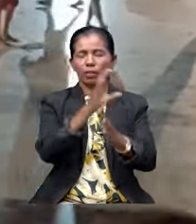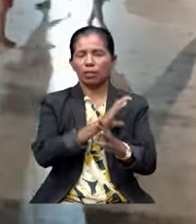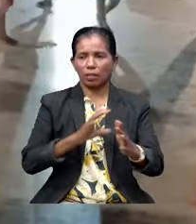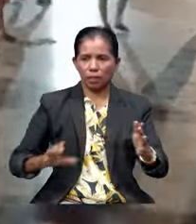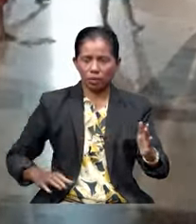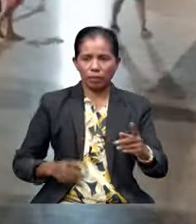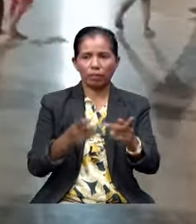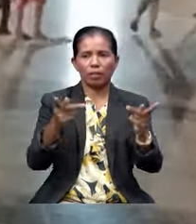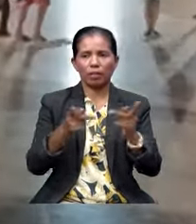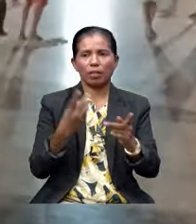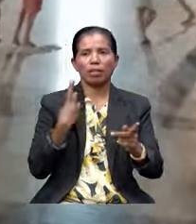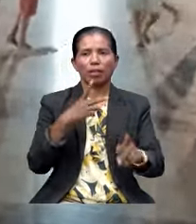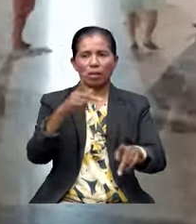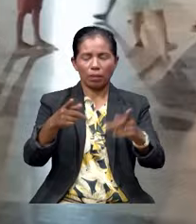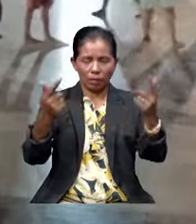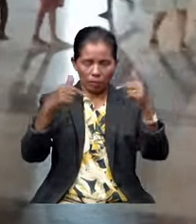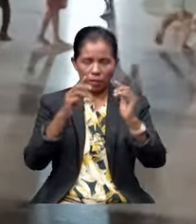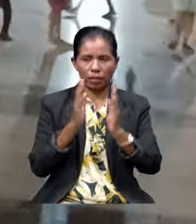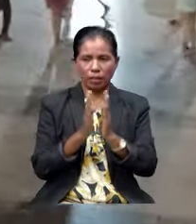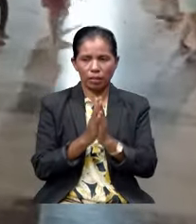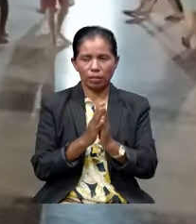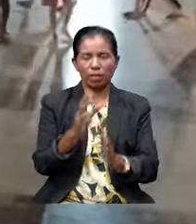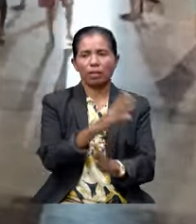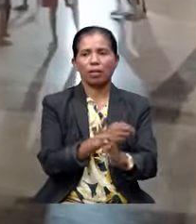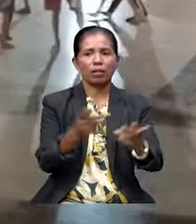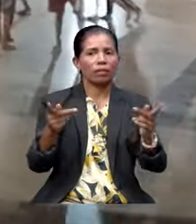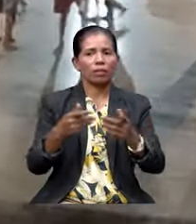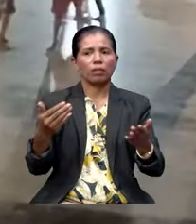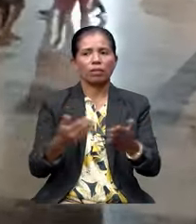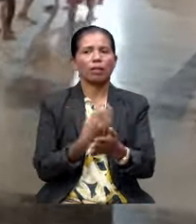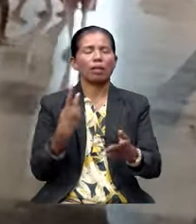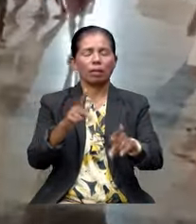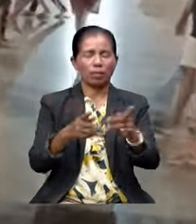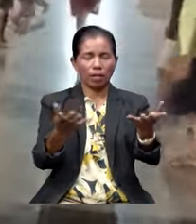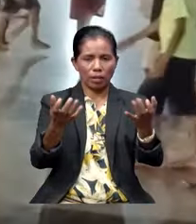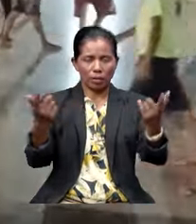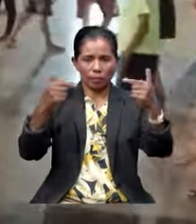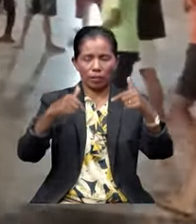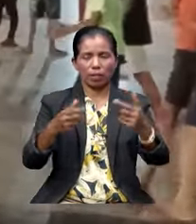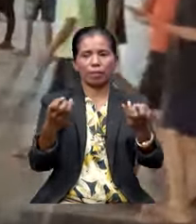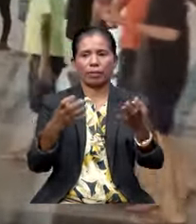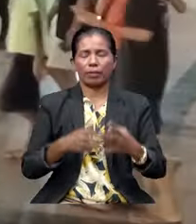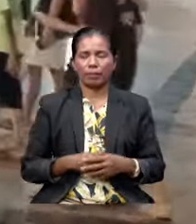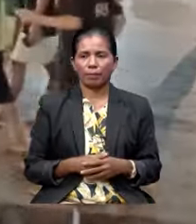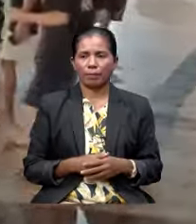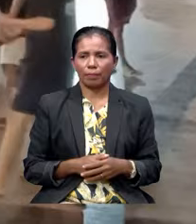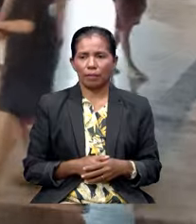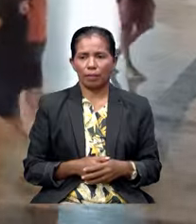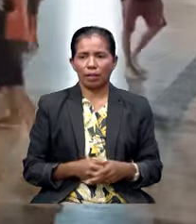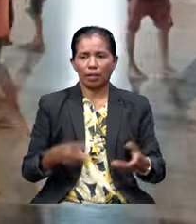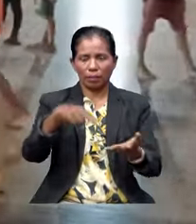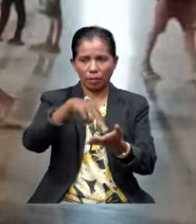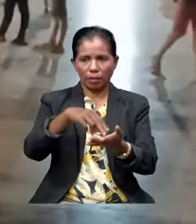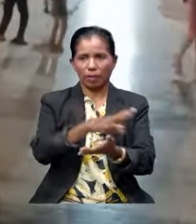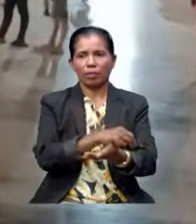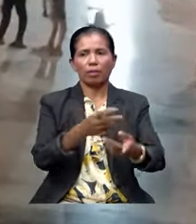reza sebelumnya kita sudah ibu zembareza ibu zema fatin fonta sih makar mai bar oh ne mai kamera ini mai mas tambah dari